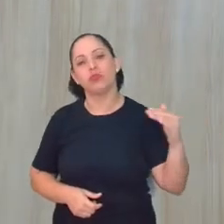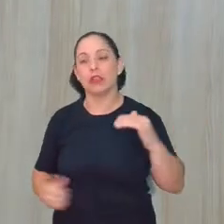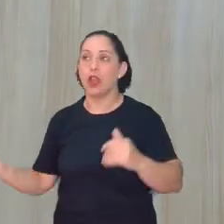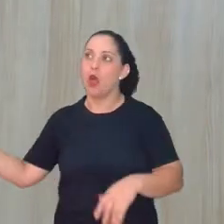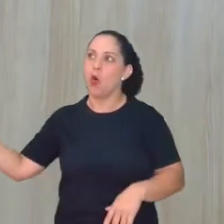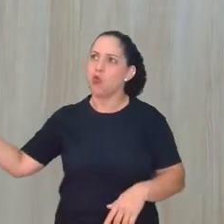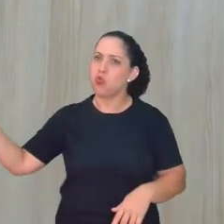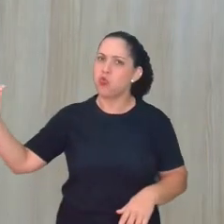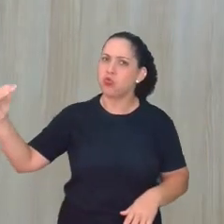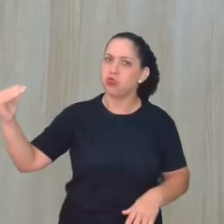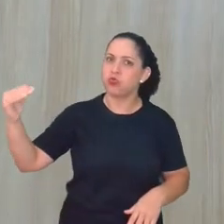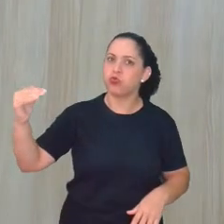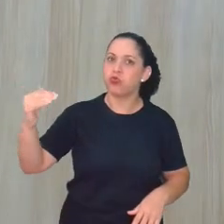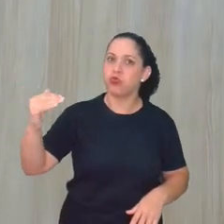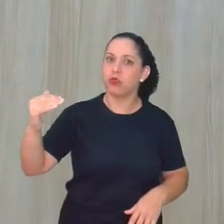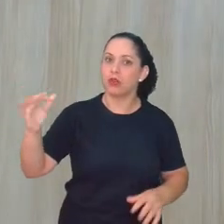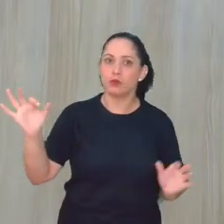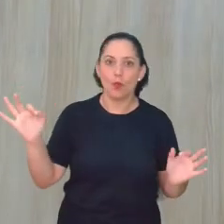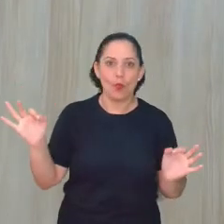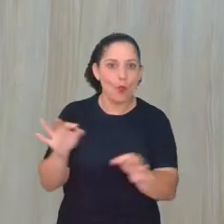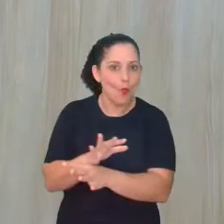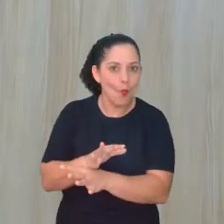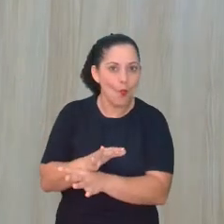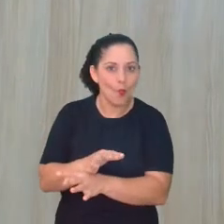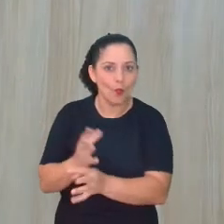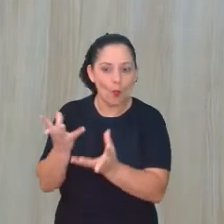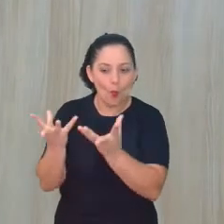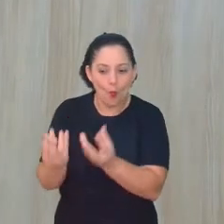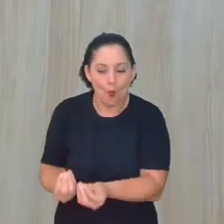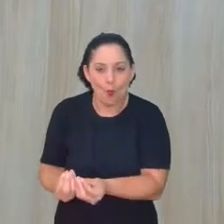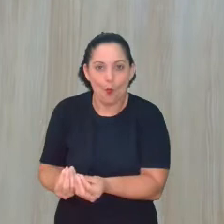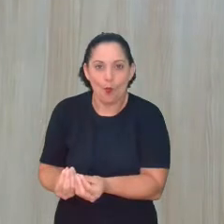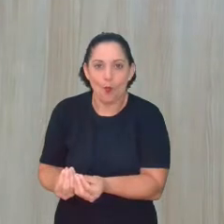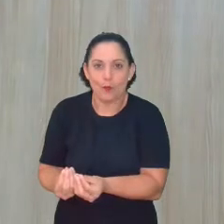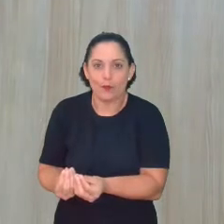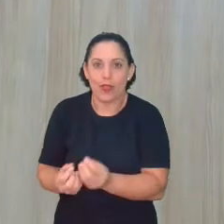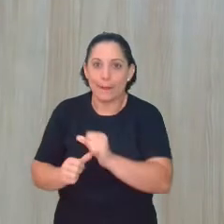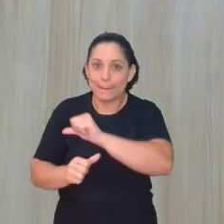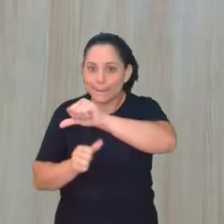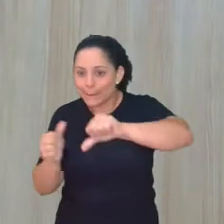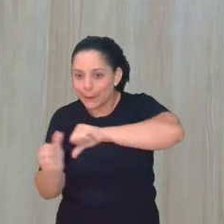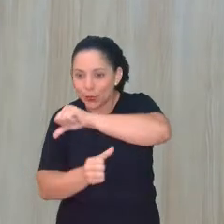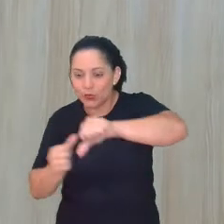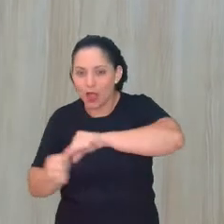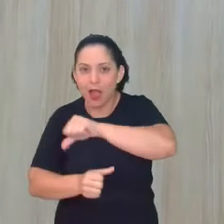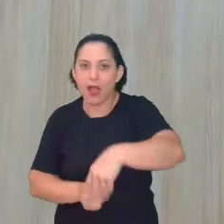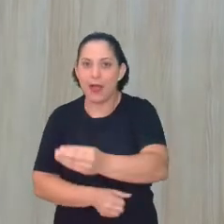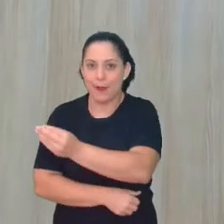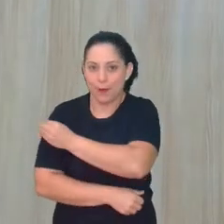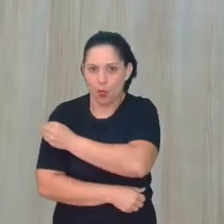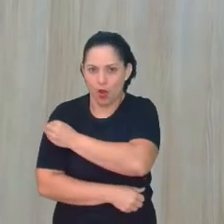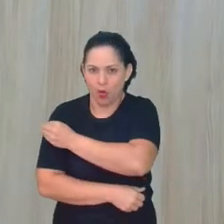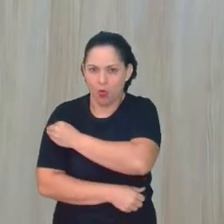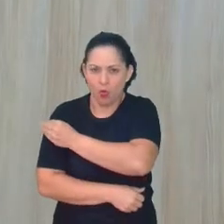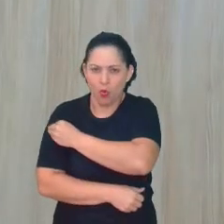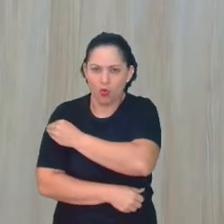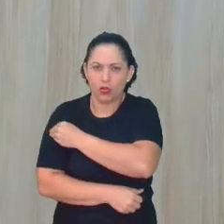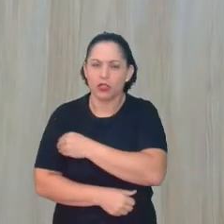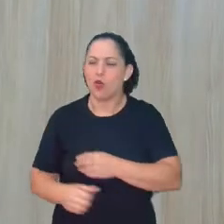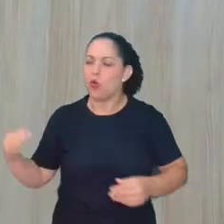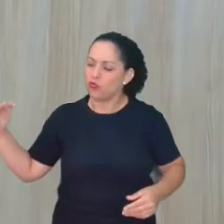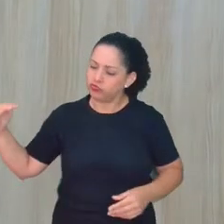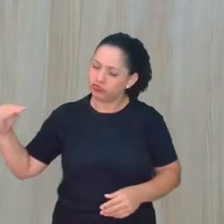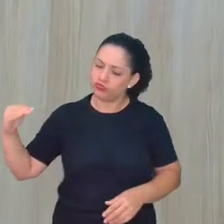o gás, Eita. né? O cilindro lá. Passou para o combustível, para o álcool. Só que E não eu tá comecei marcando, a andar,